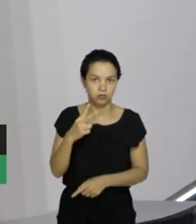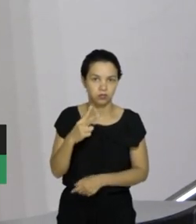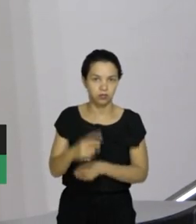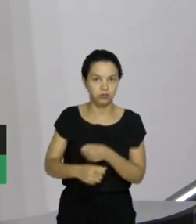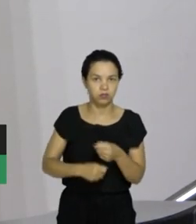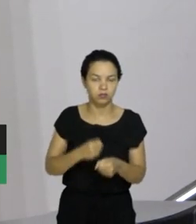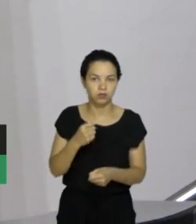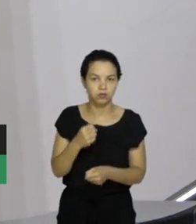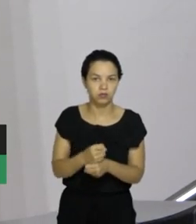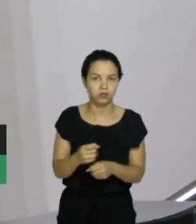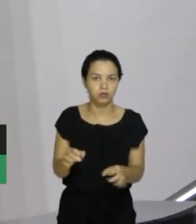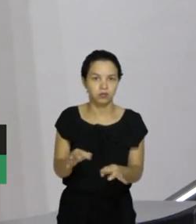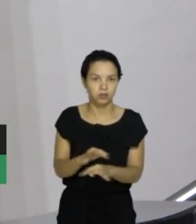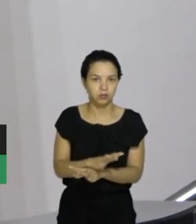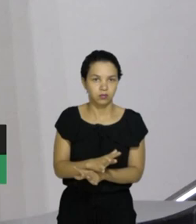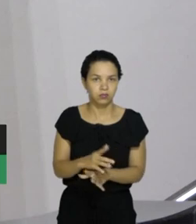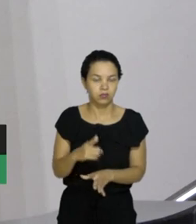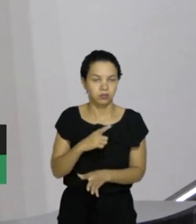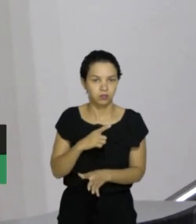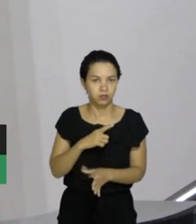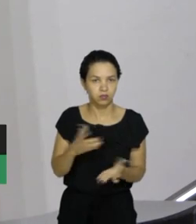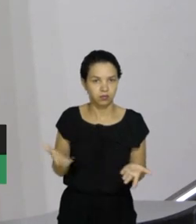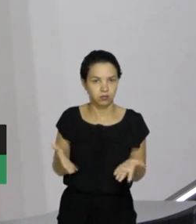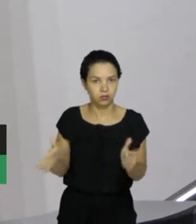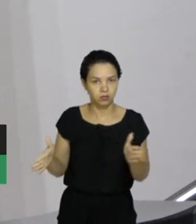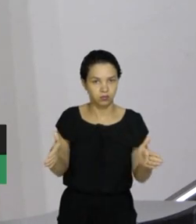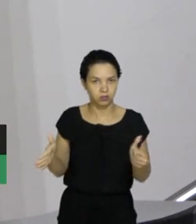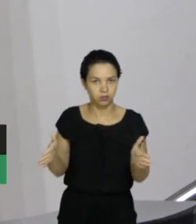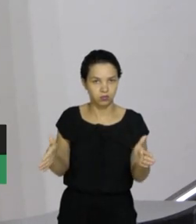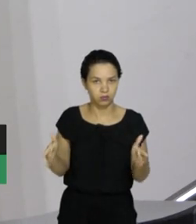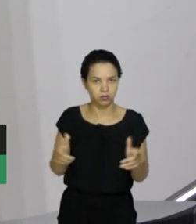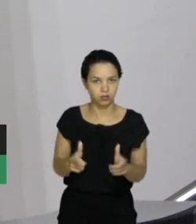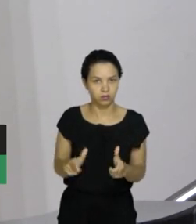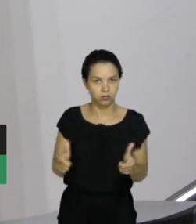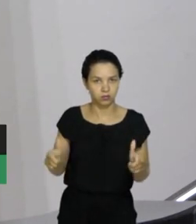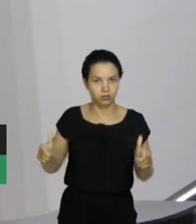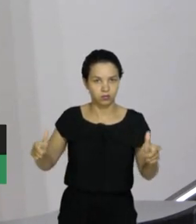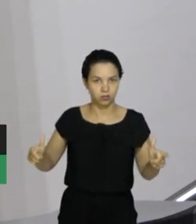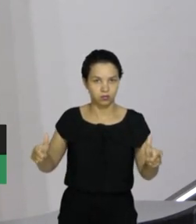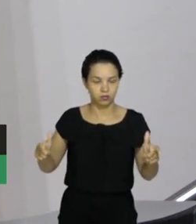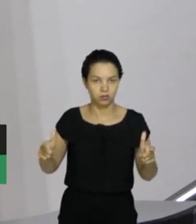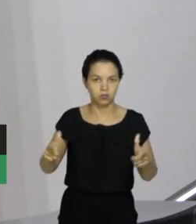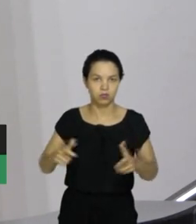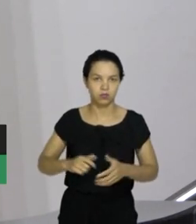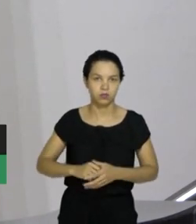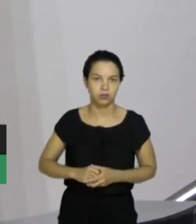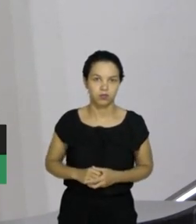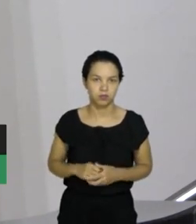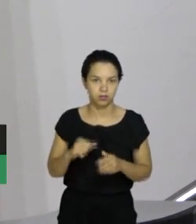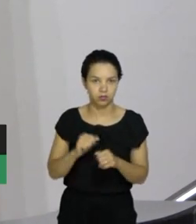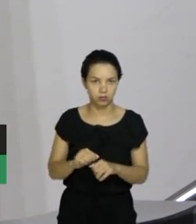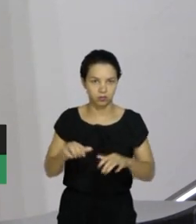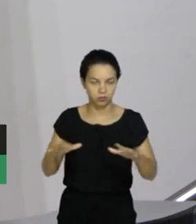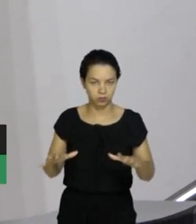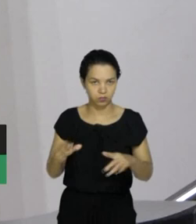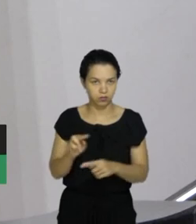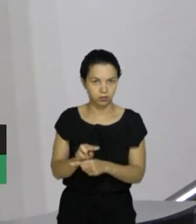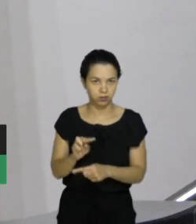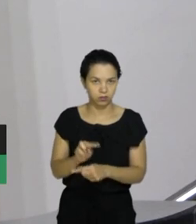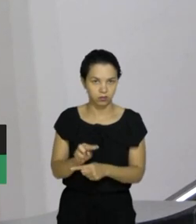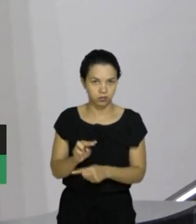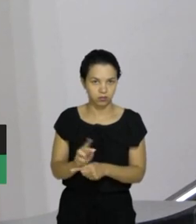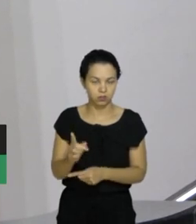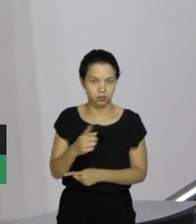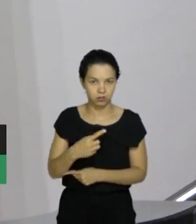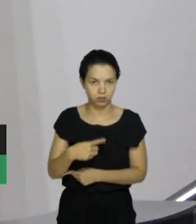nós estamos agora na fase de ampliação do alcance do Observatório e a nossa meta é